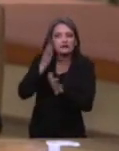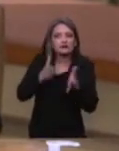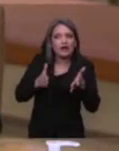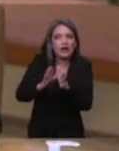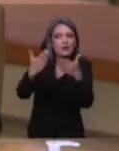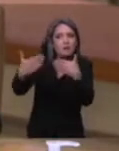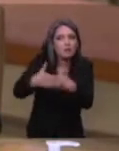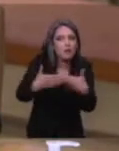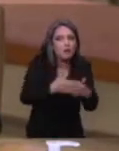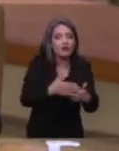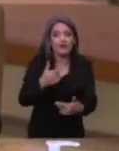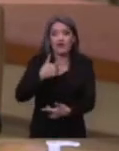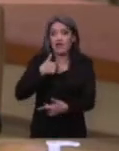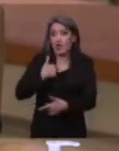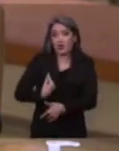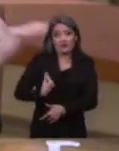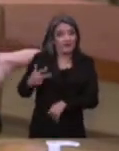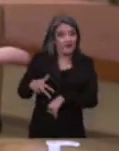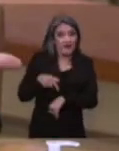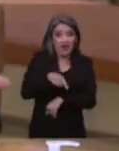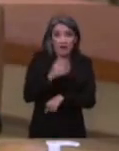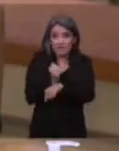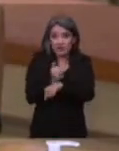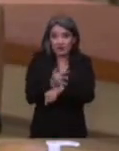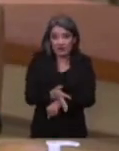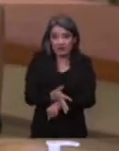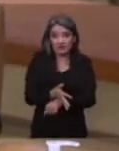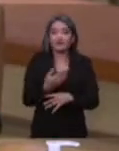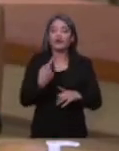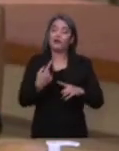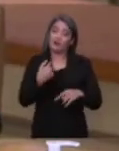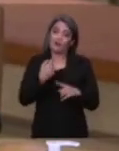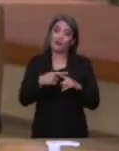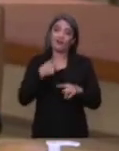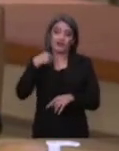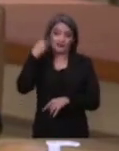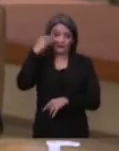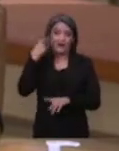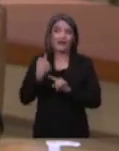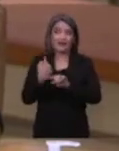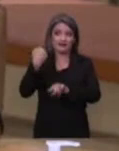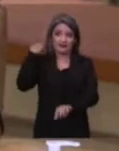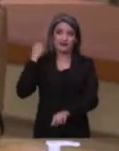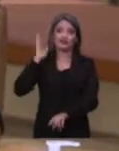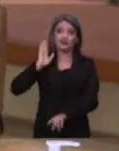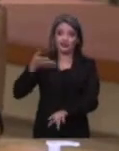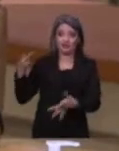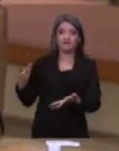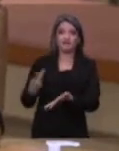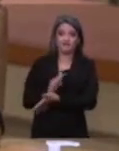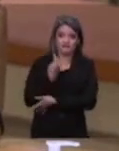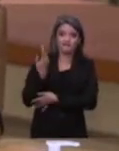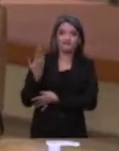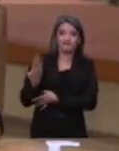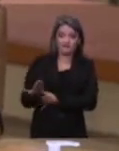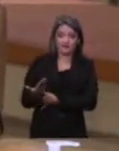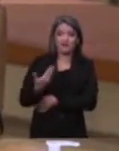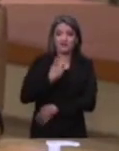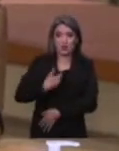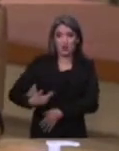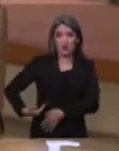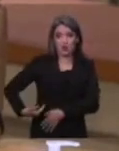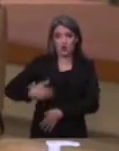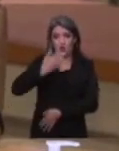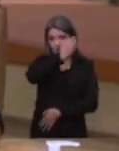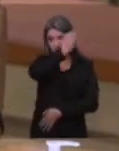estradas, em função até da experiência pretérita, negativa, que havia ocorrido no governo